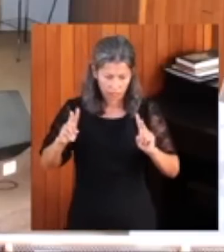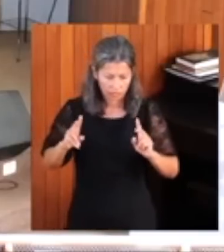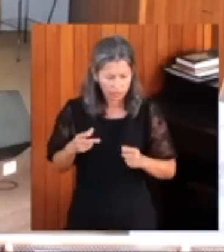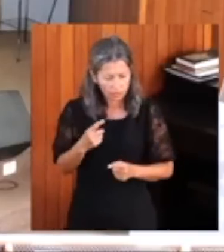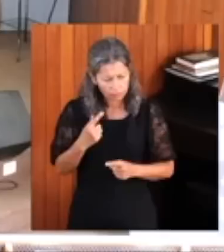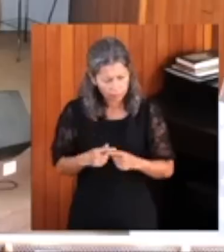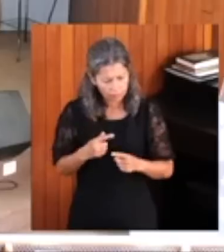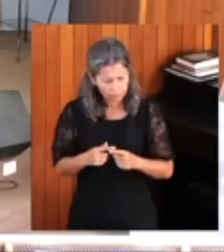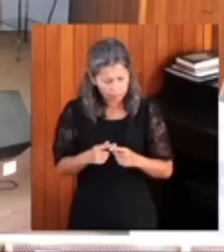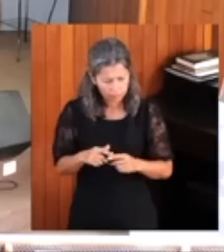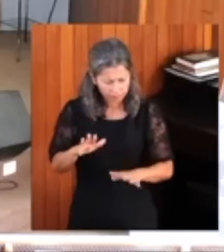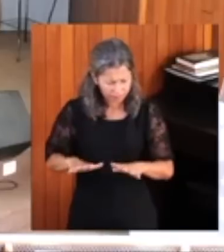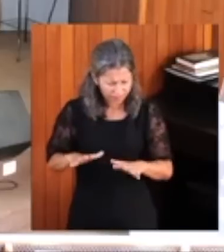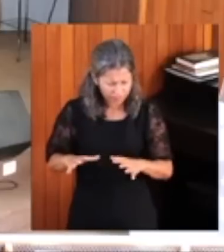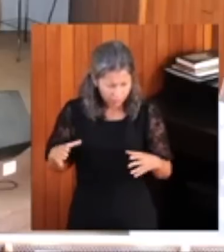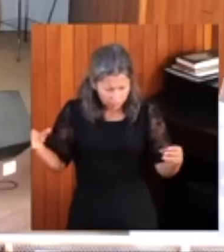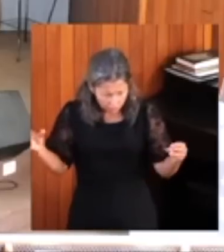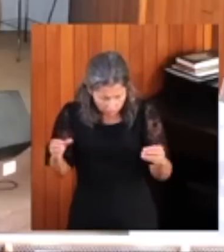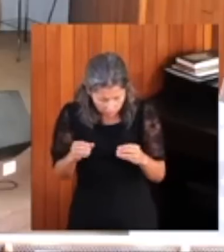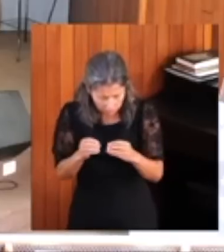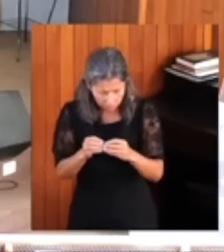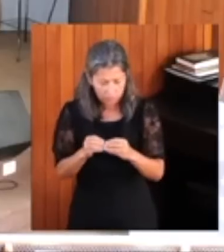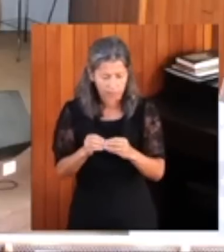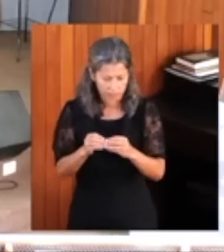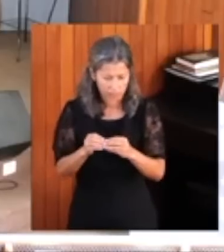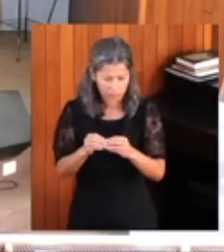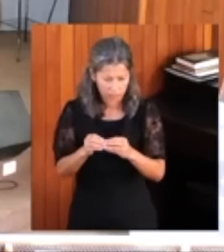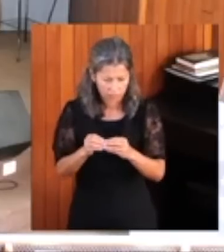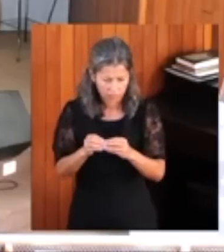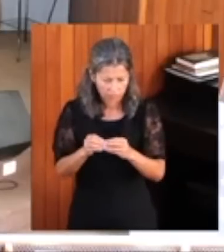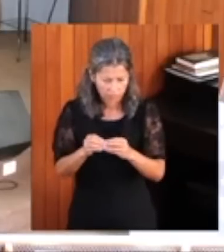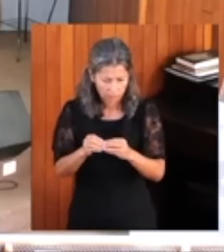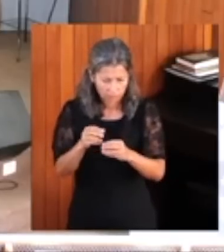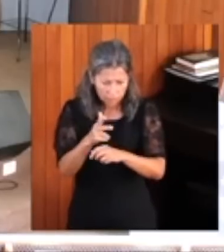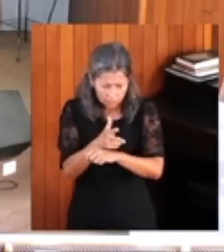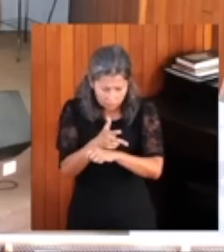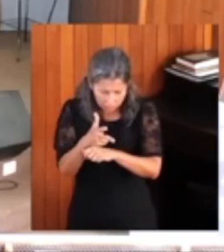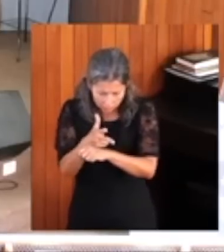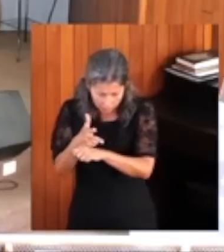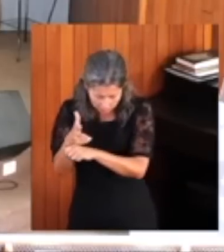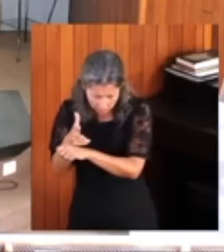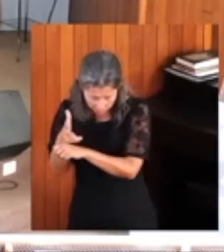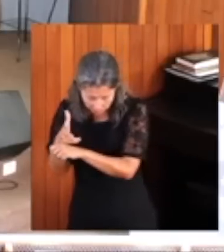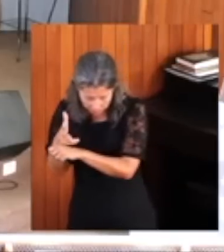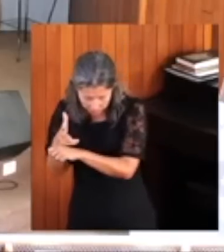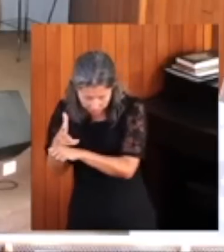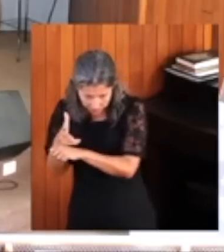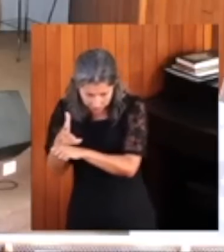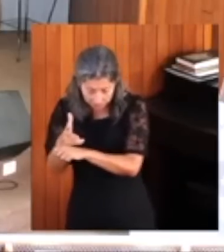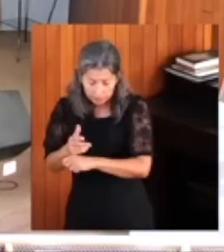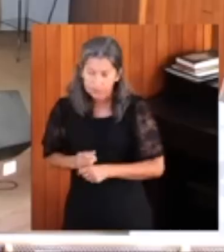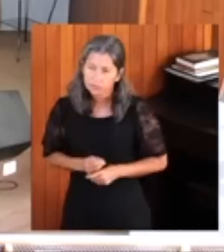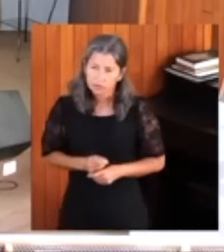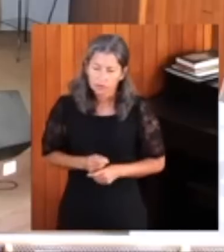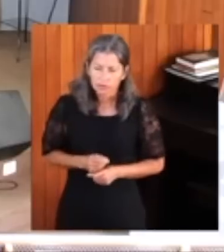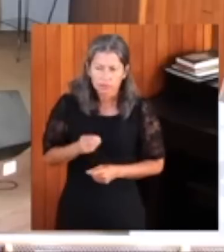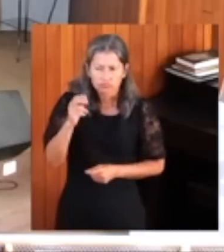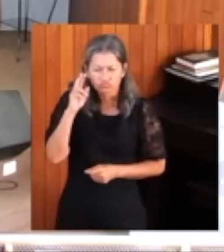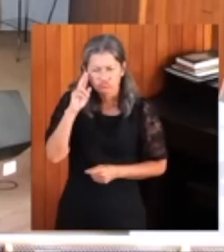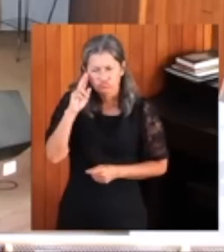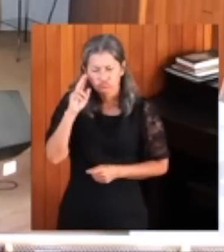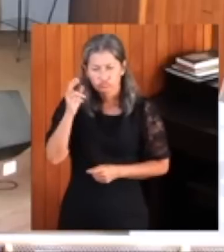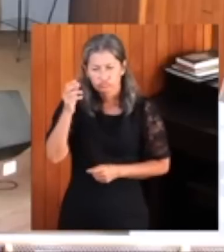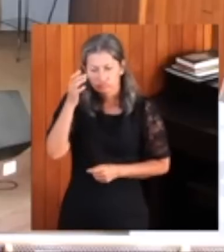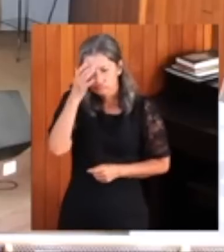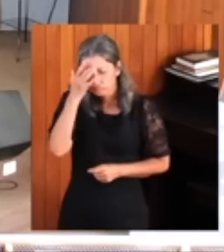né? Linguagem de filme, né? Spoiler geralmente é aquilo que alguém faz quando conta para outra pessoa que não viu o